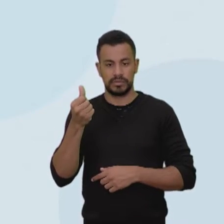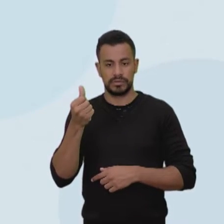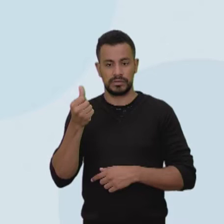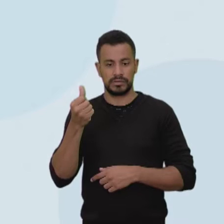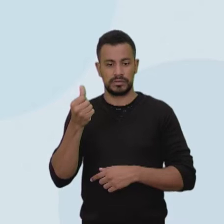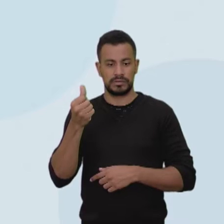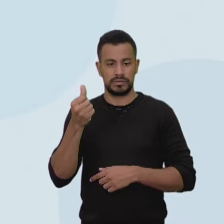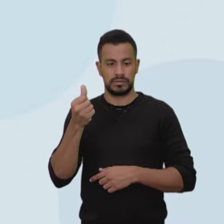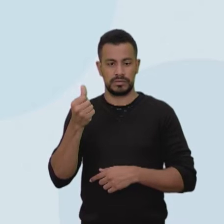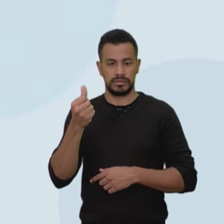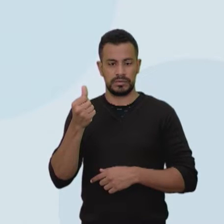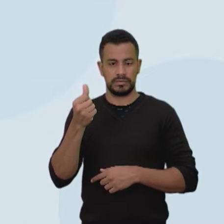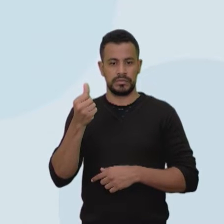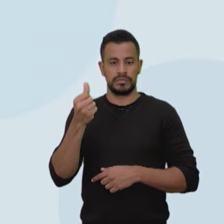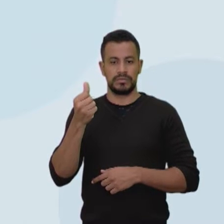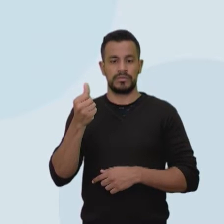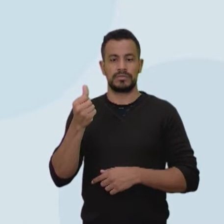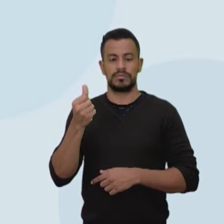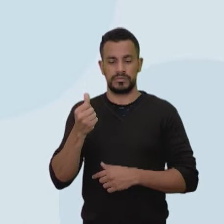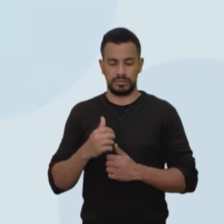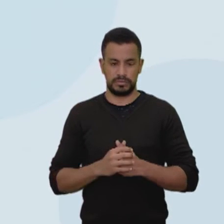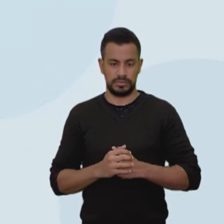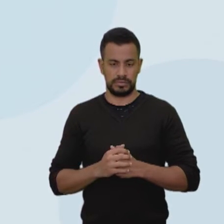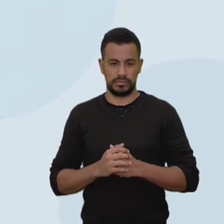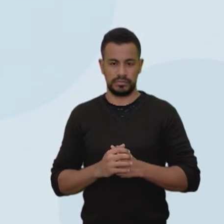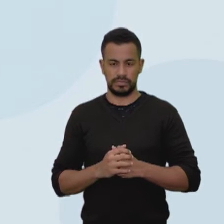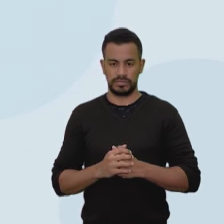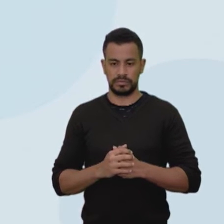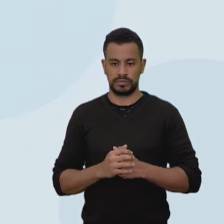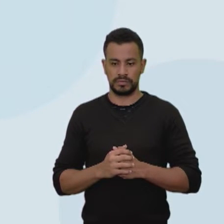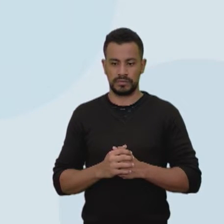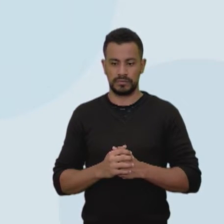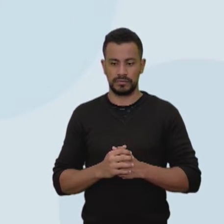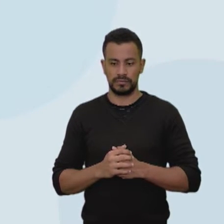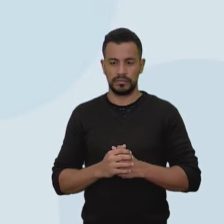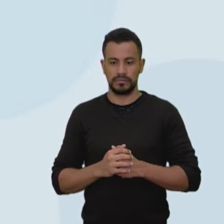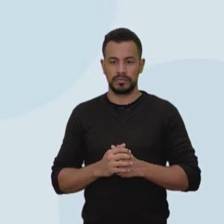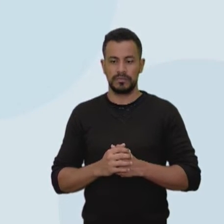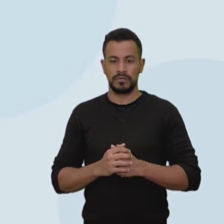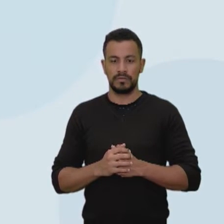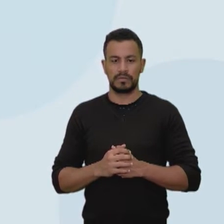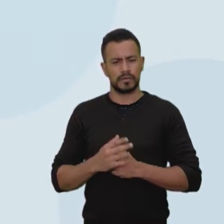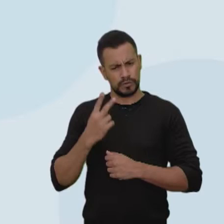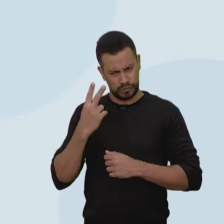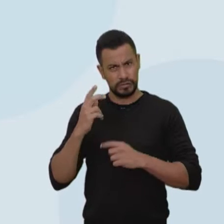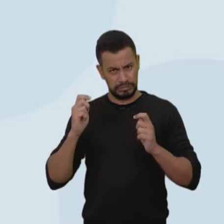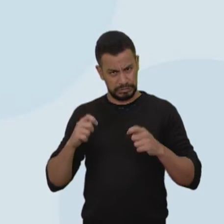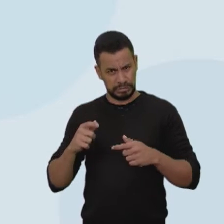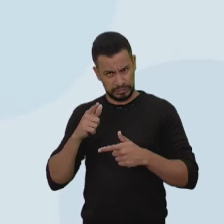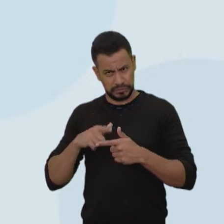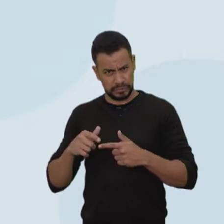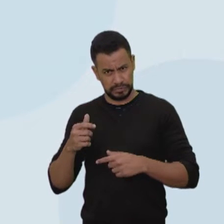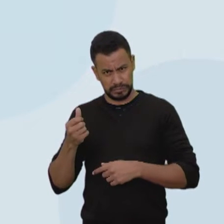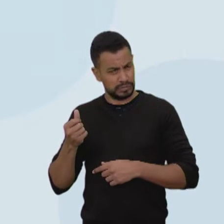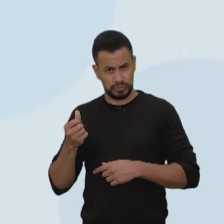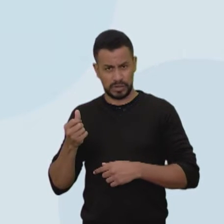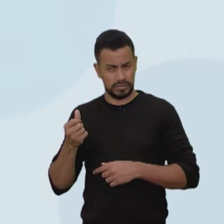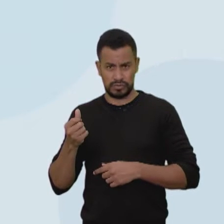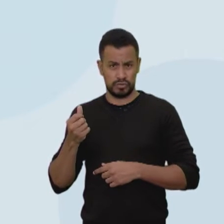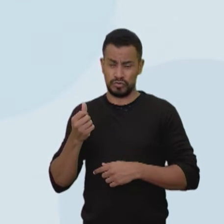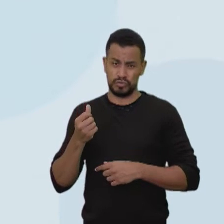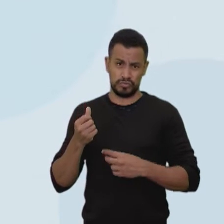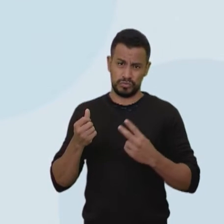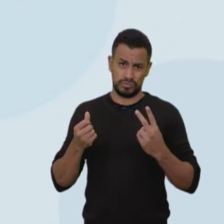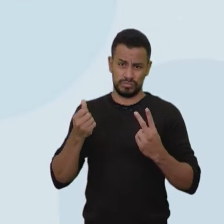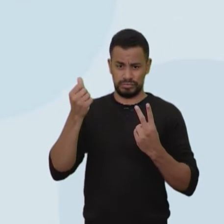ó, com a borrachinha que tá me atrapalhando. Então vamos lá. 2 dá para dividir por 6. 2 é menor que 6. Então vou começar